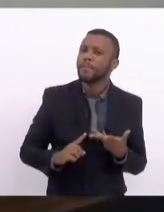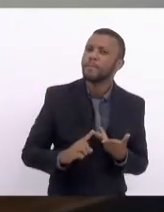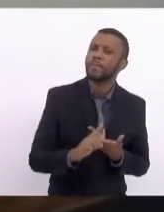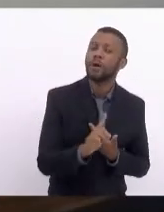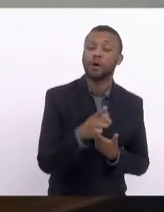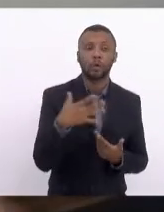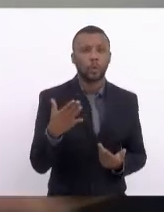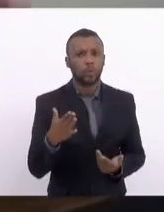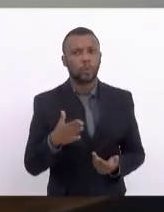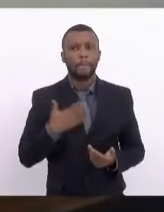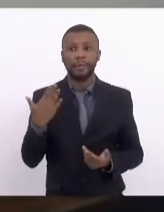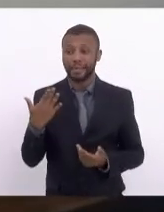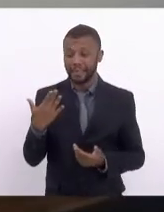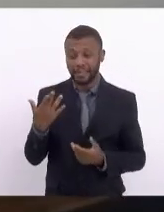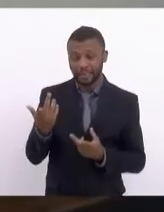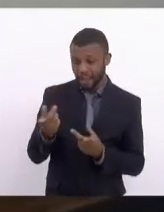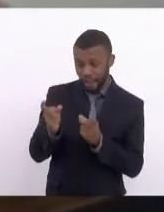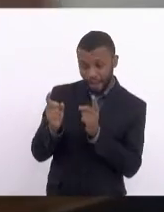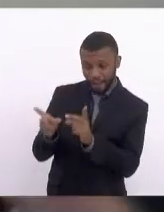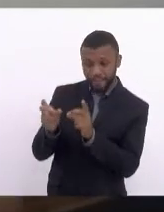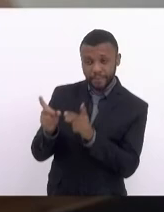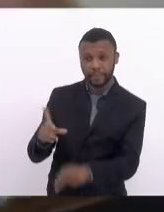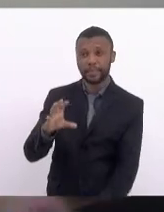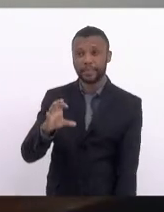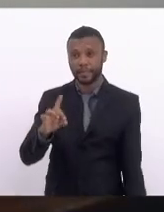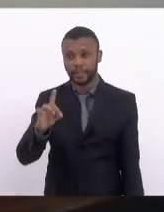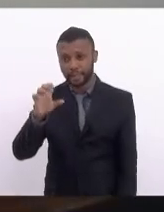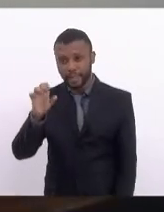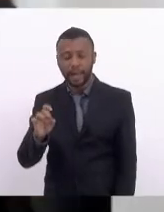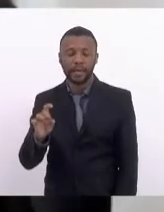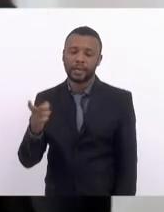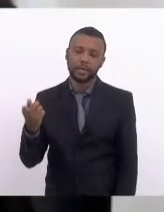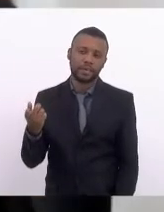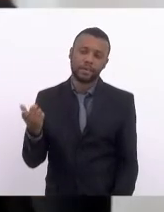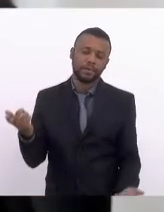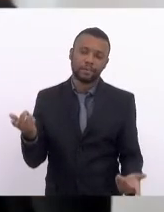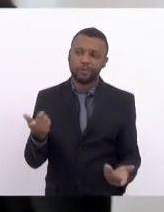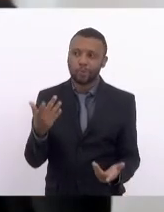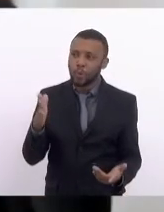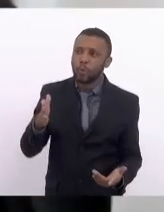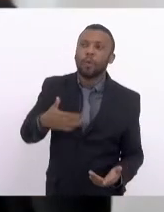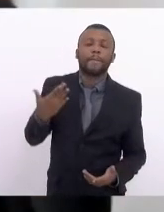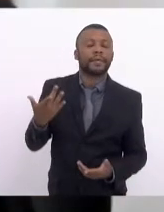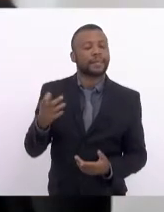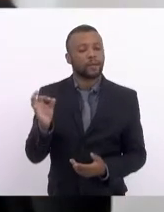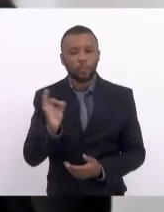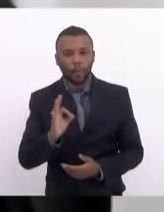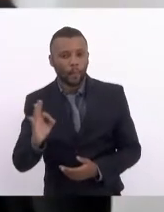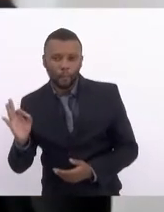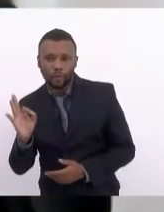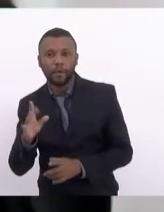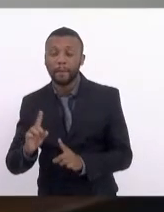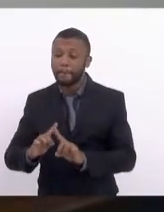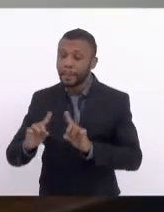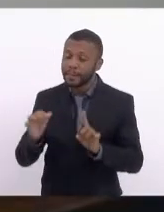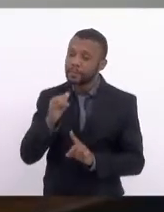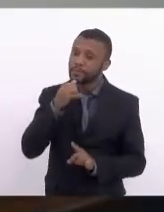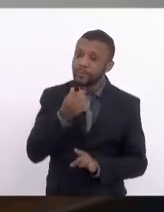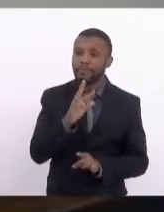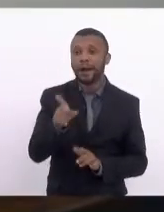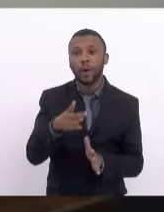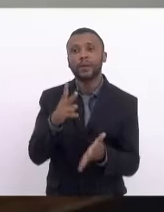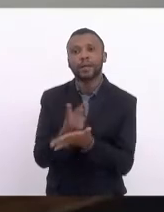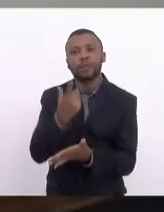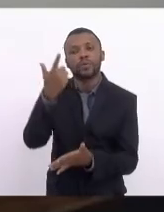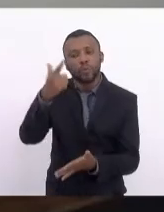Não me surpreende que a privatização da água no Rio de Janeiro comece a redundar nesses fatos. Infelizmente, tenderão a ser recorrentes. Nós estaremos